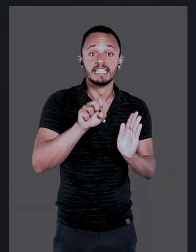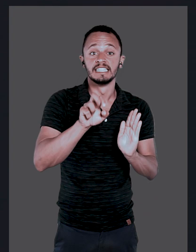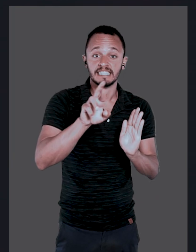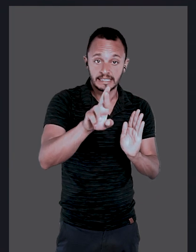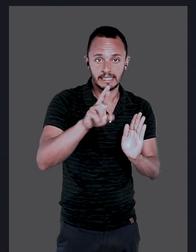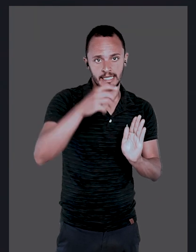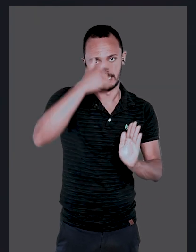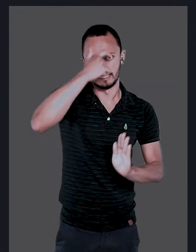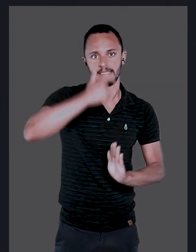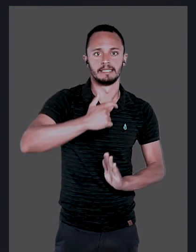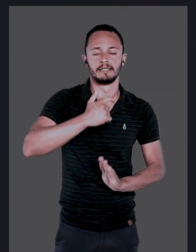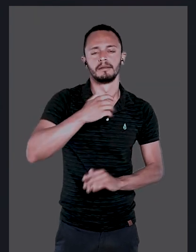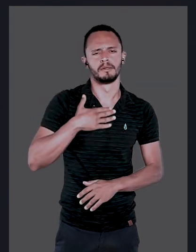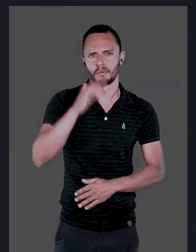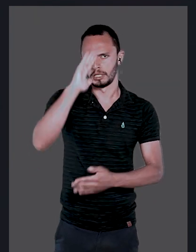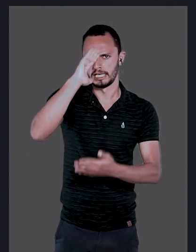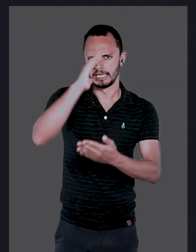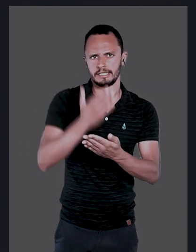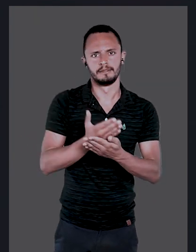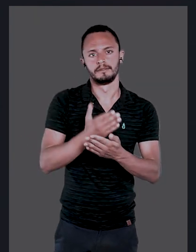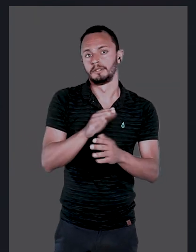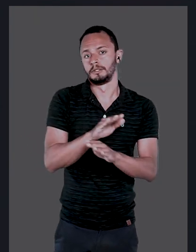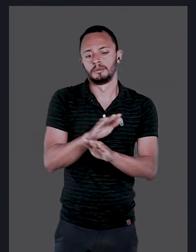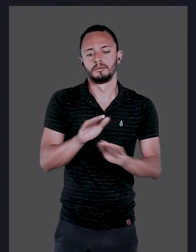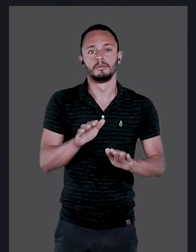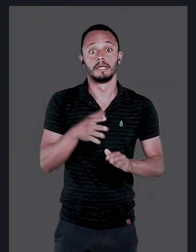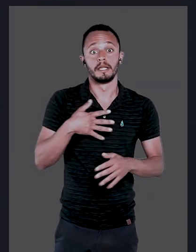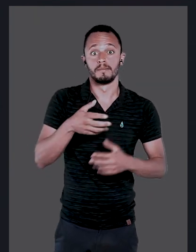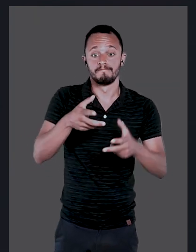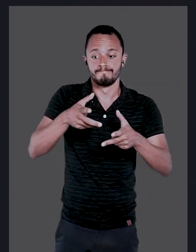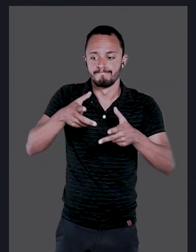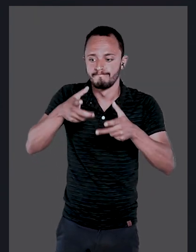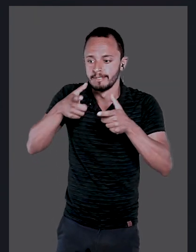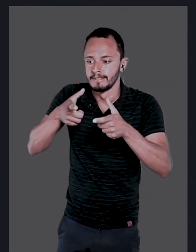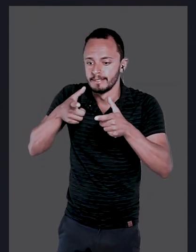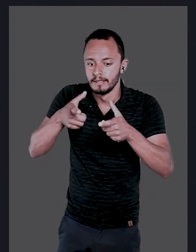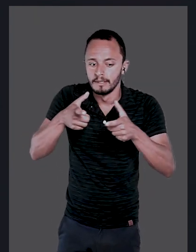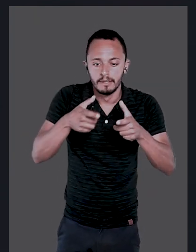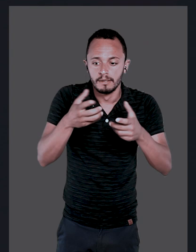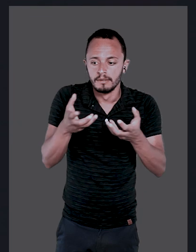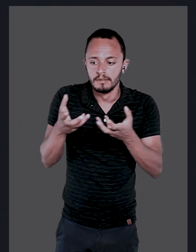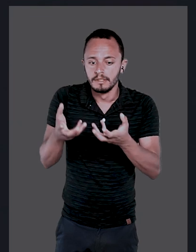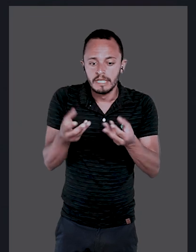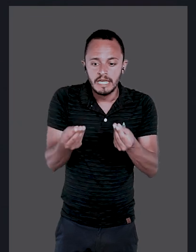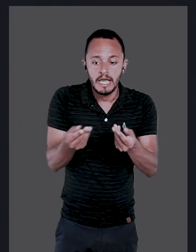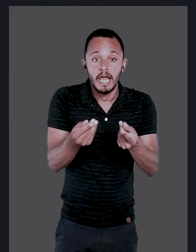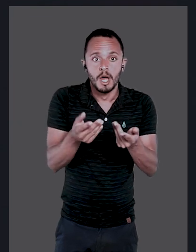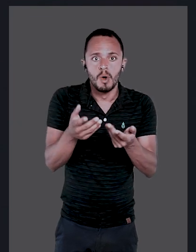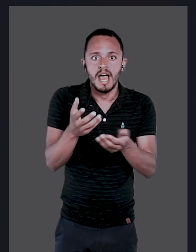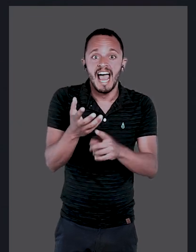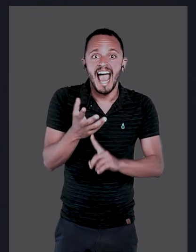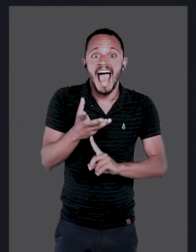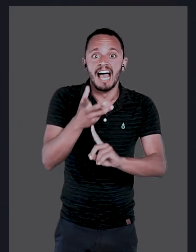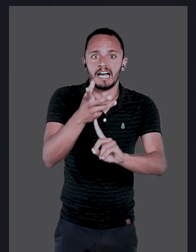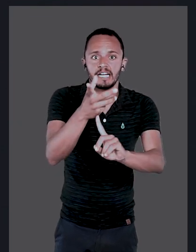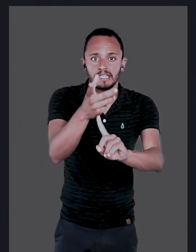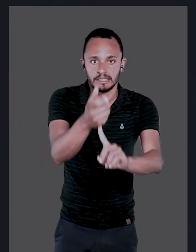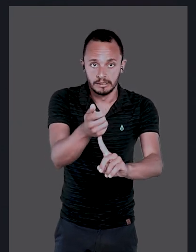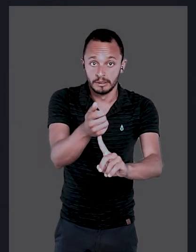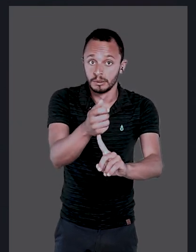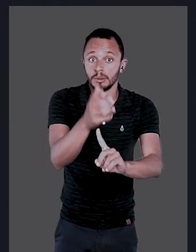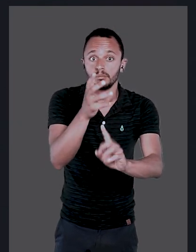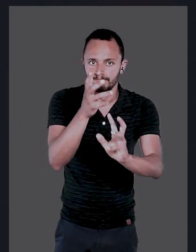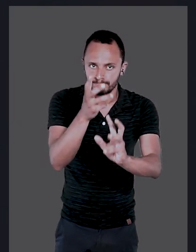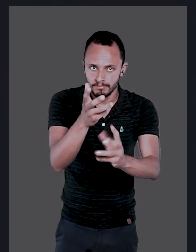um cidadão, é o que eu sempre, é nisso que eu sempre acreditei, por mais que me fascine a